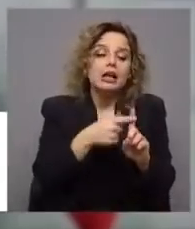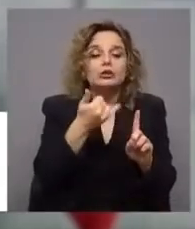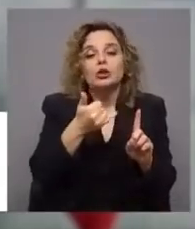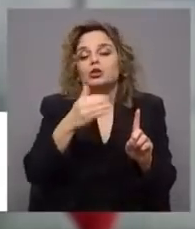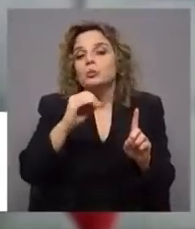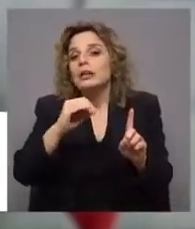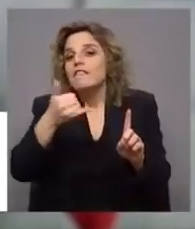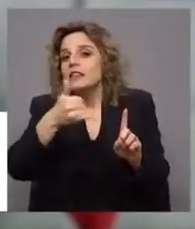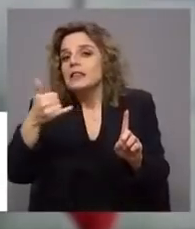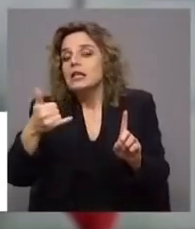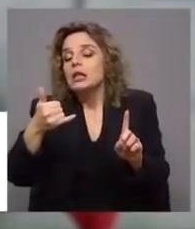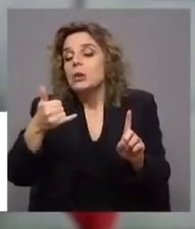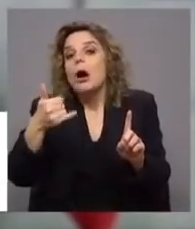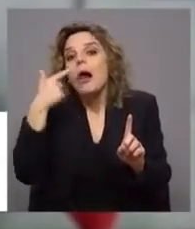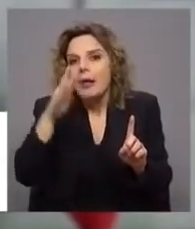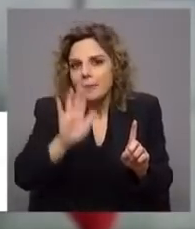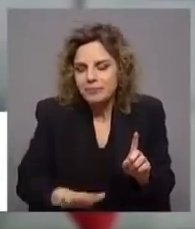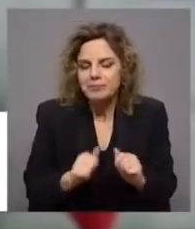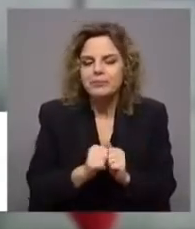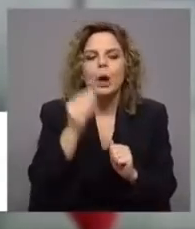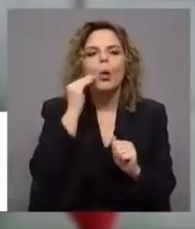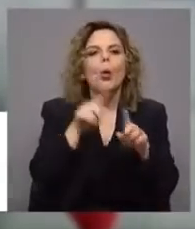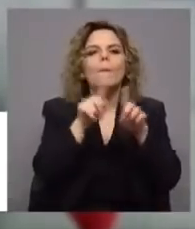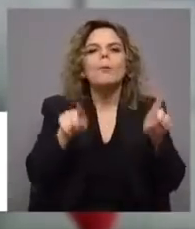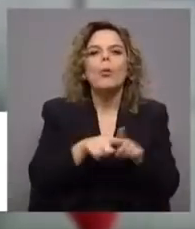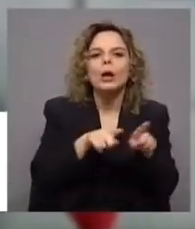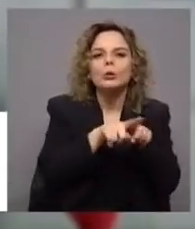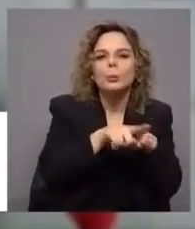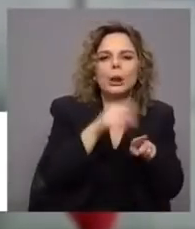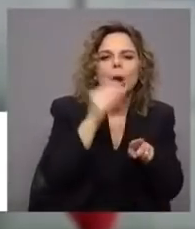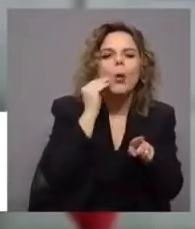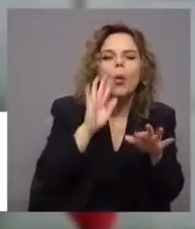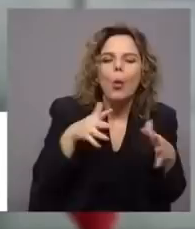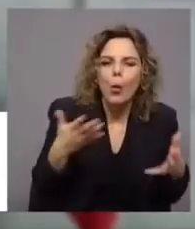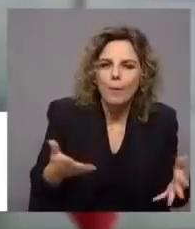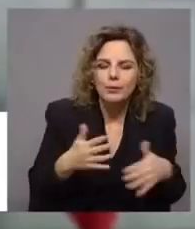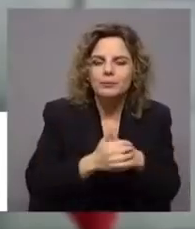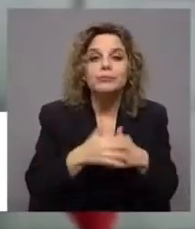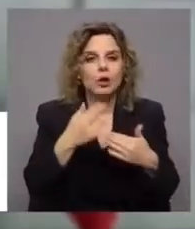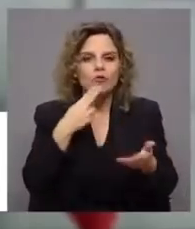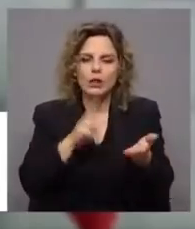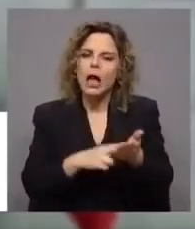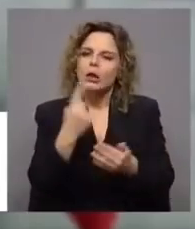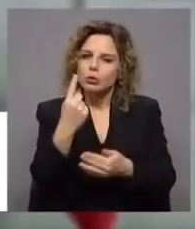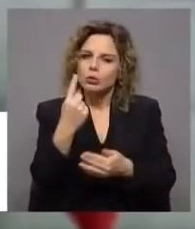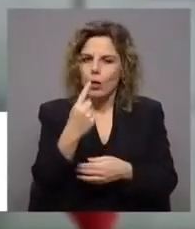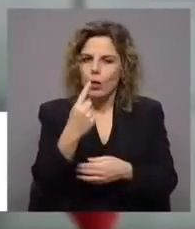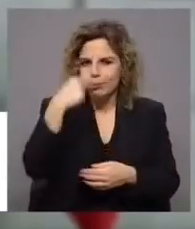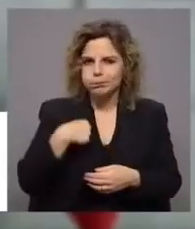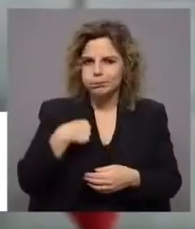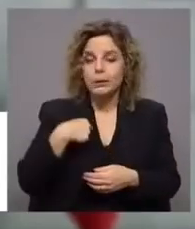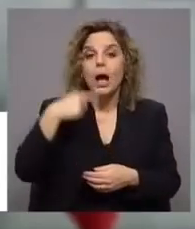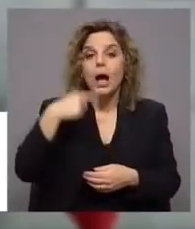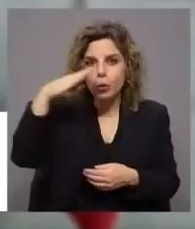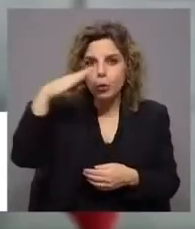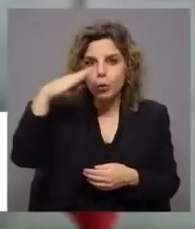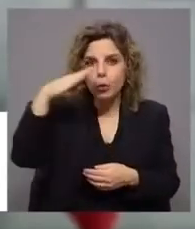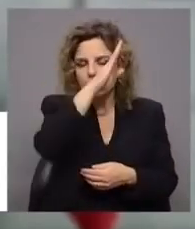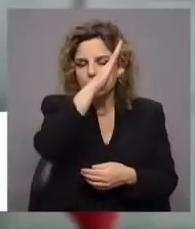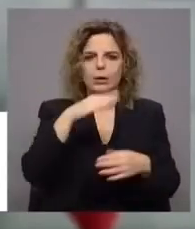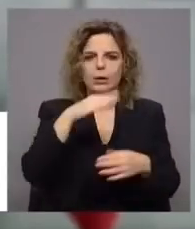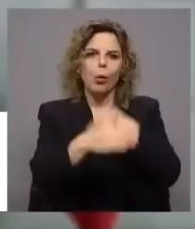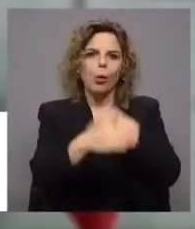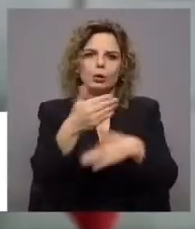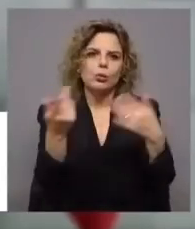vamos precisar saber como é que está o quadro político. A única verdade que eu sei é que o Bolsonaro não pode